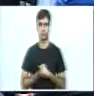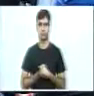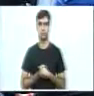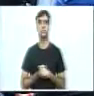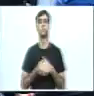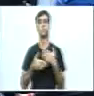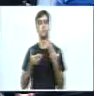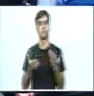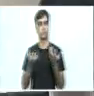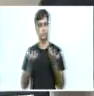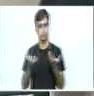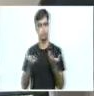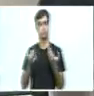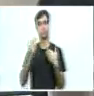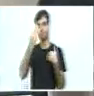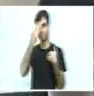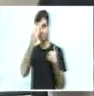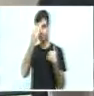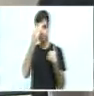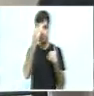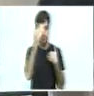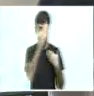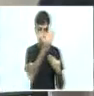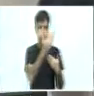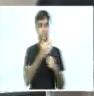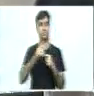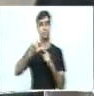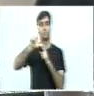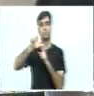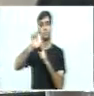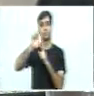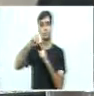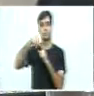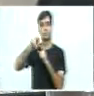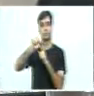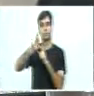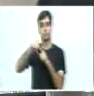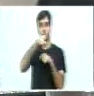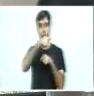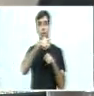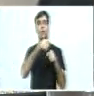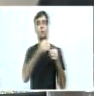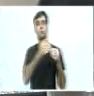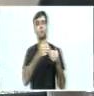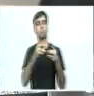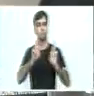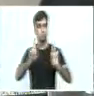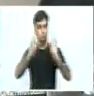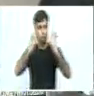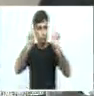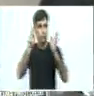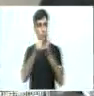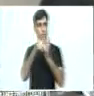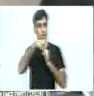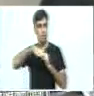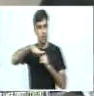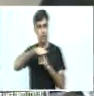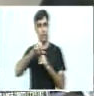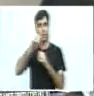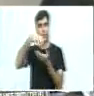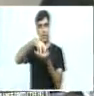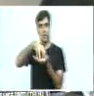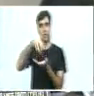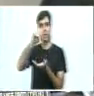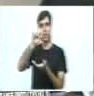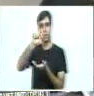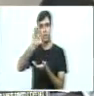Quero aqui agradecer o doutor Leonardo, que está representando a OAB na tribuna, e dizer